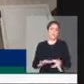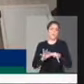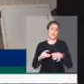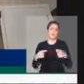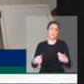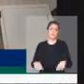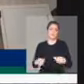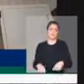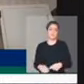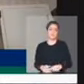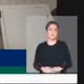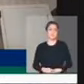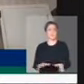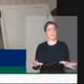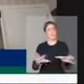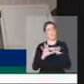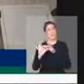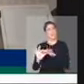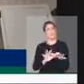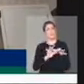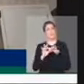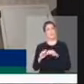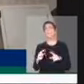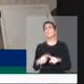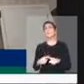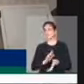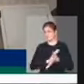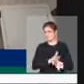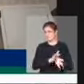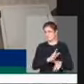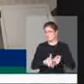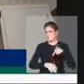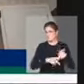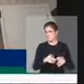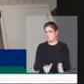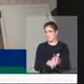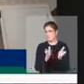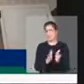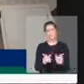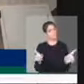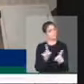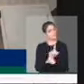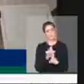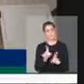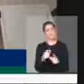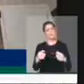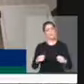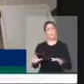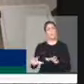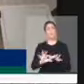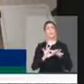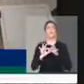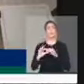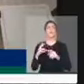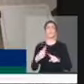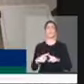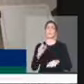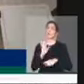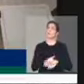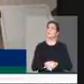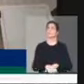para não é o nem o brasil para penalizar os que baixo para penalizar os povos têm que um dia o brasil para garantir